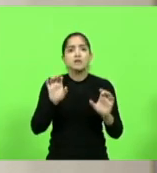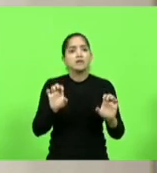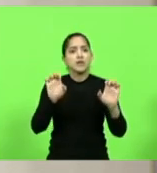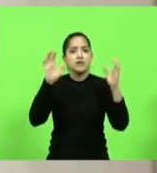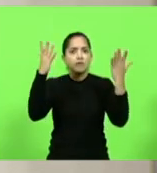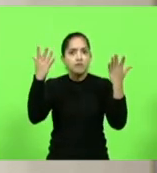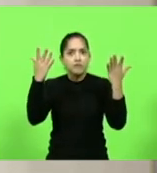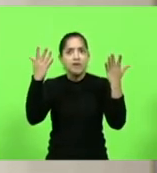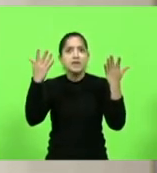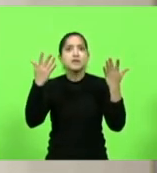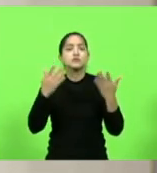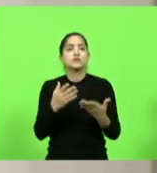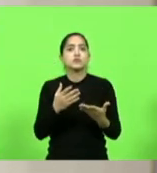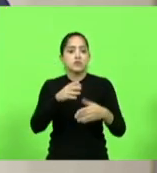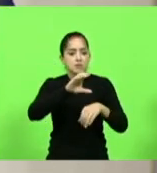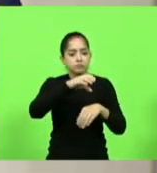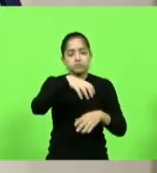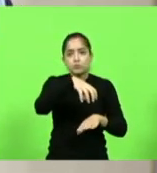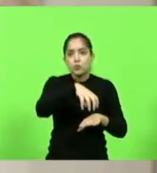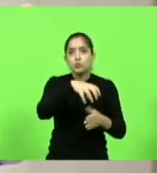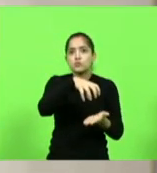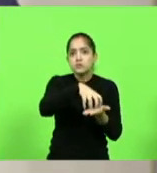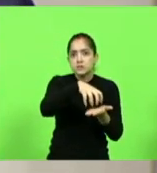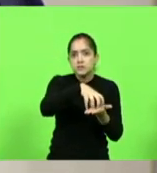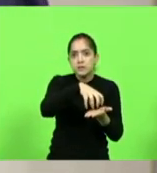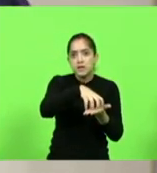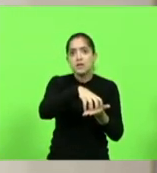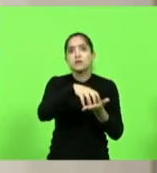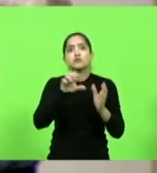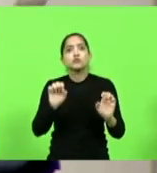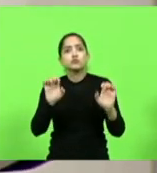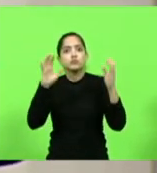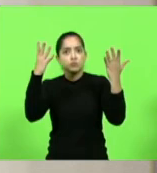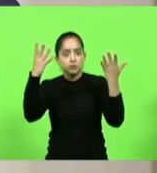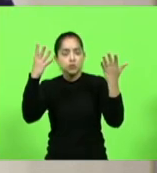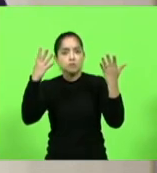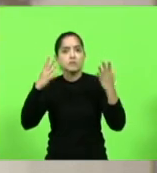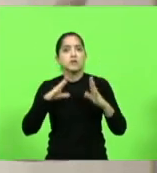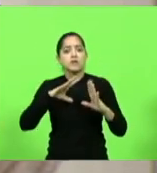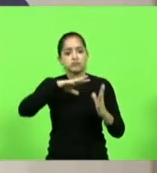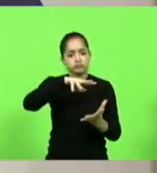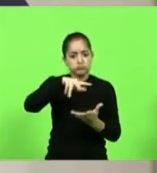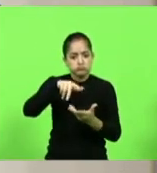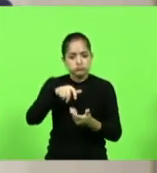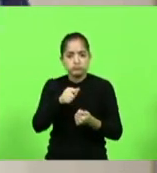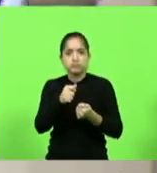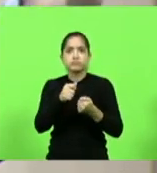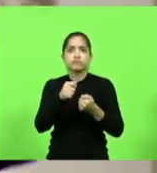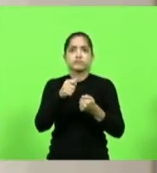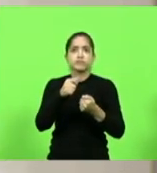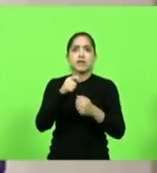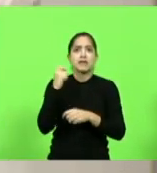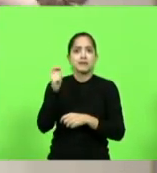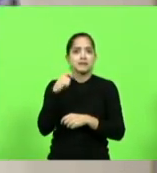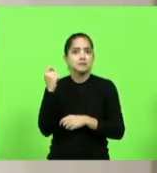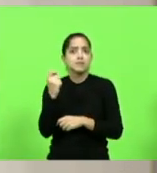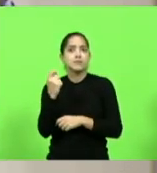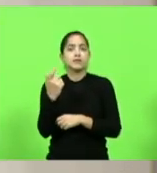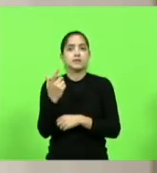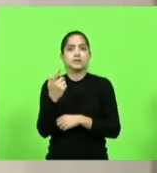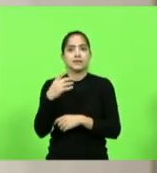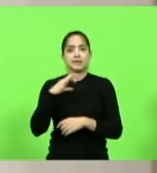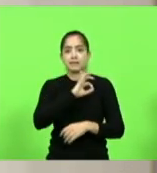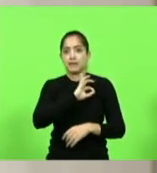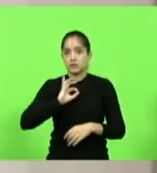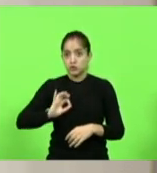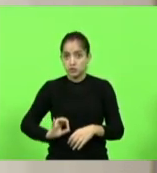tocar um centro de convenções. Tem em Los Angeles, tem no mundo inteiro, tem na Espanha, tem na China, e agora